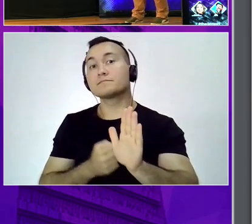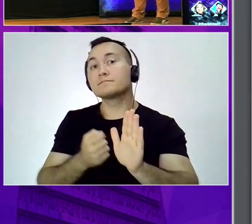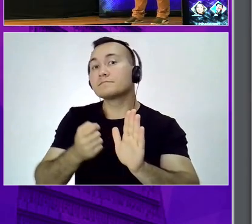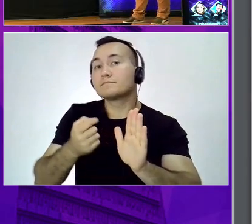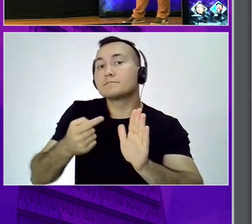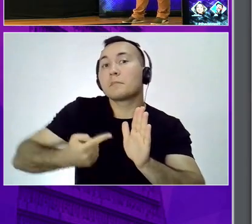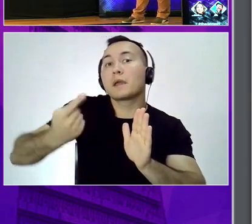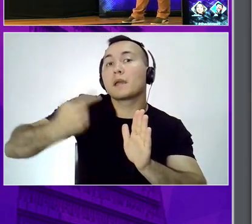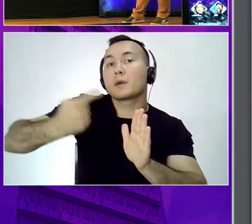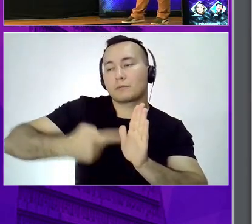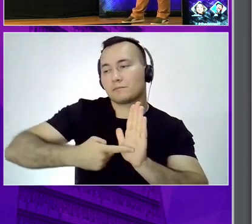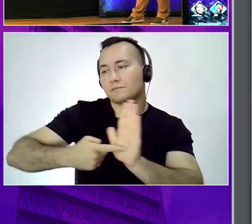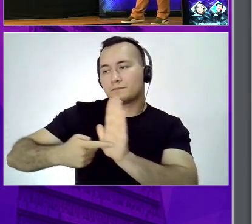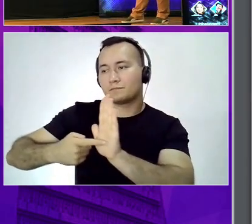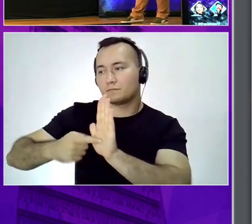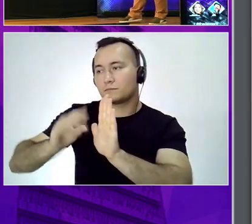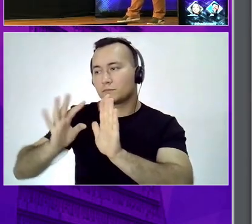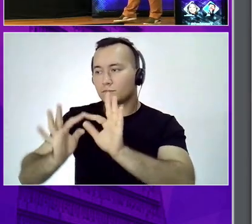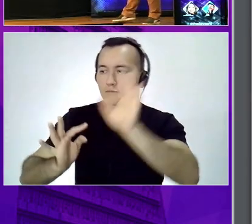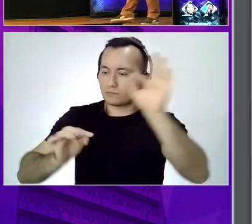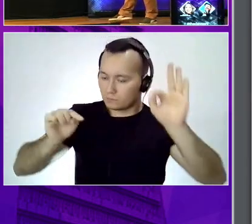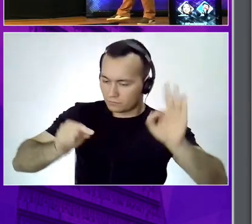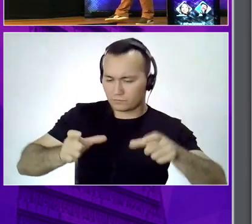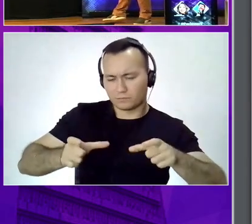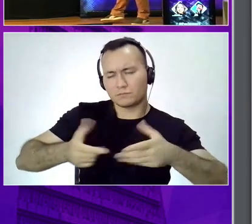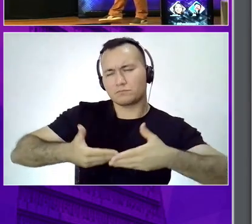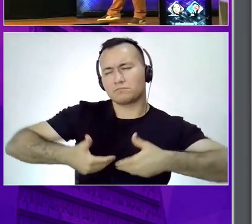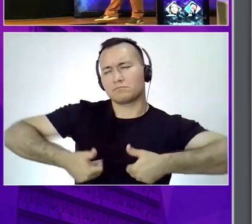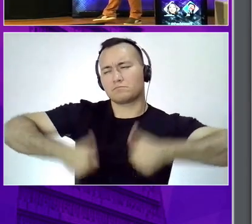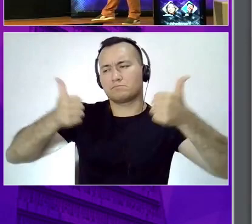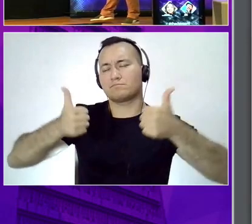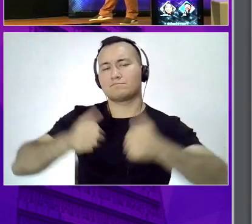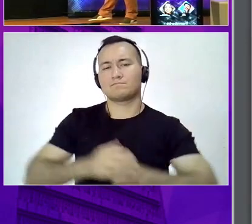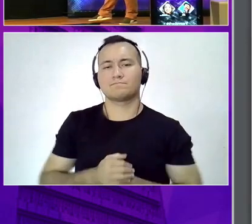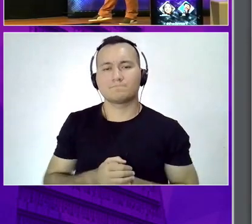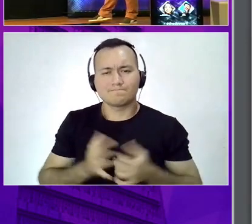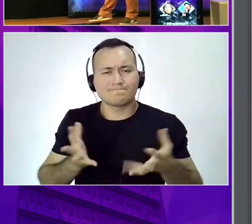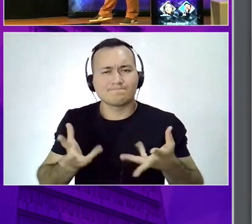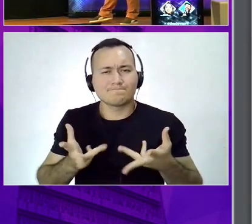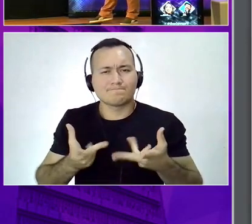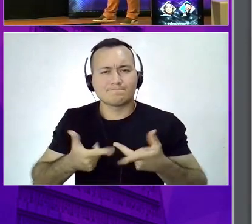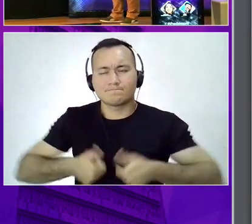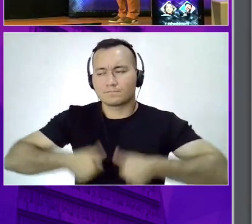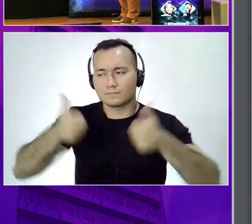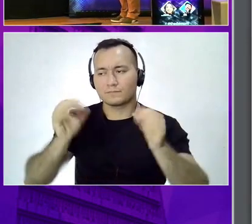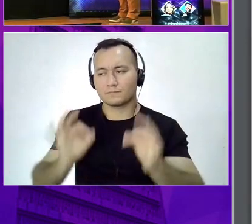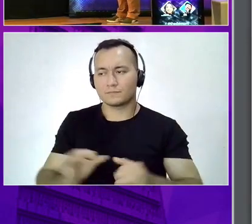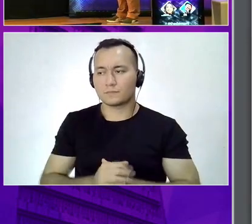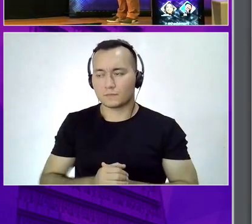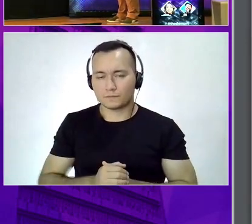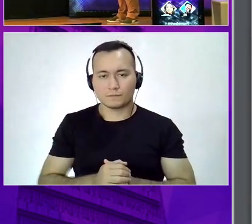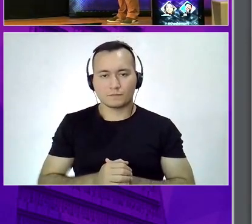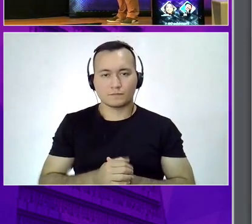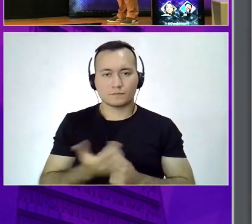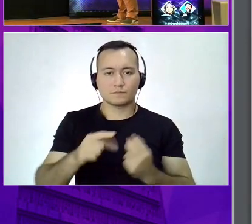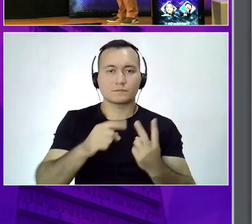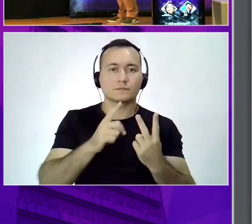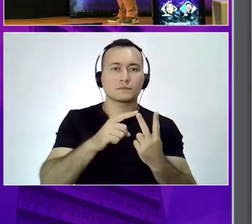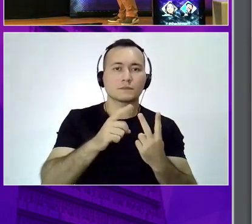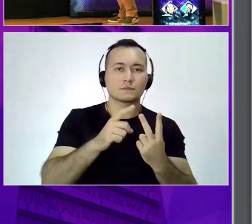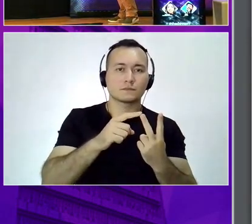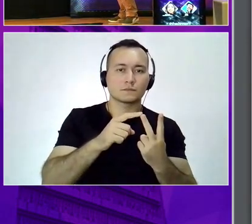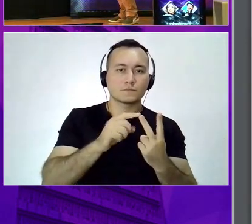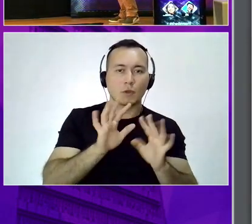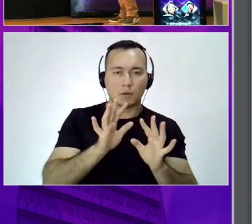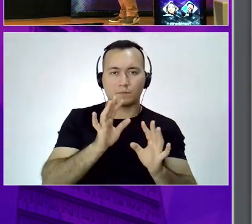melhor. Então, a gente conseguiu, né, mapear, entender um pouco, e a gente vai agora para um outro cenário.